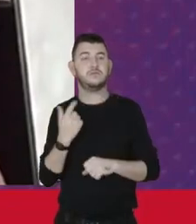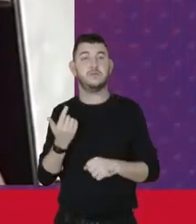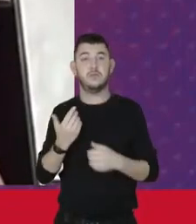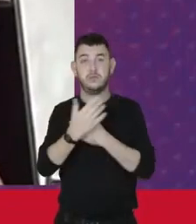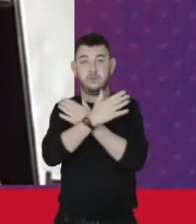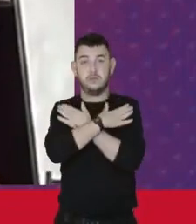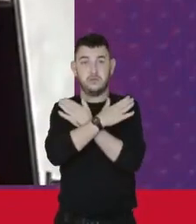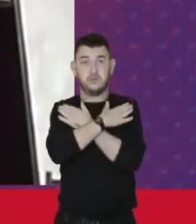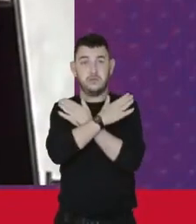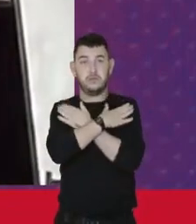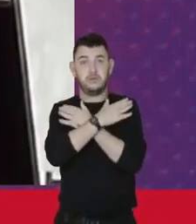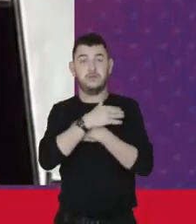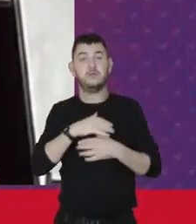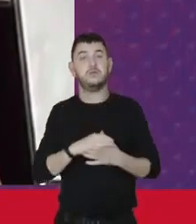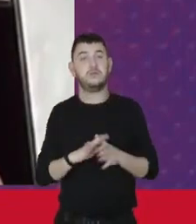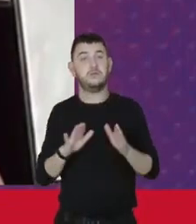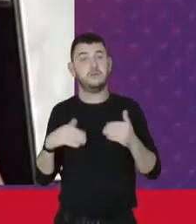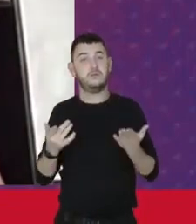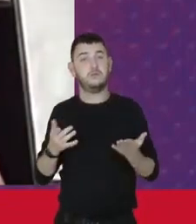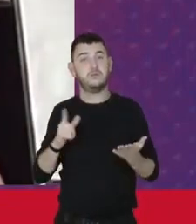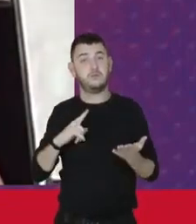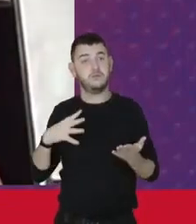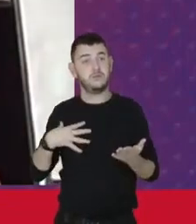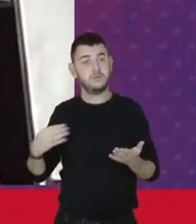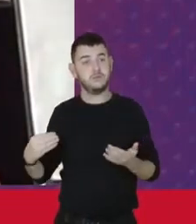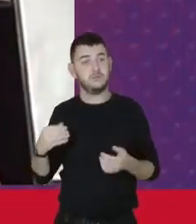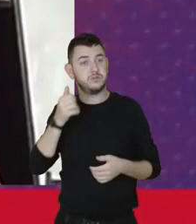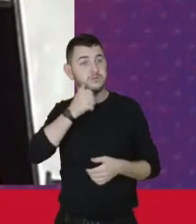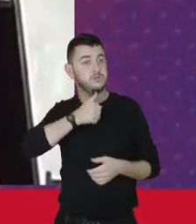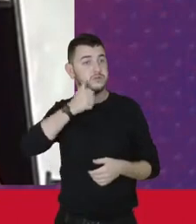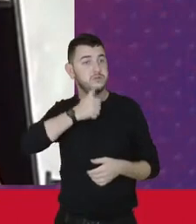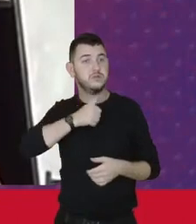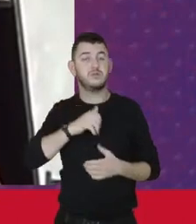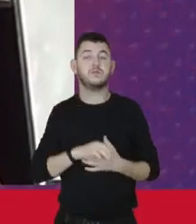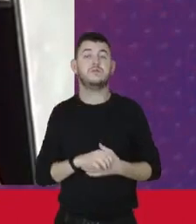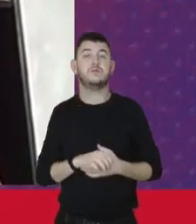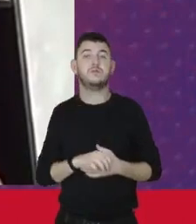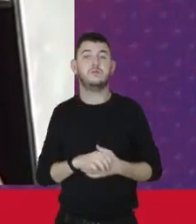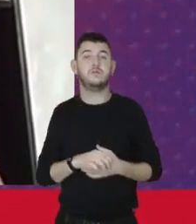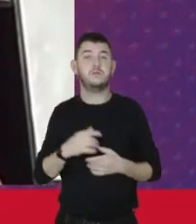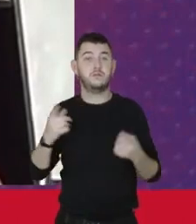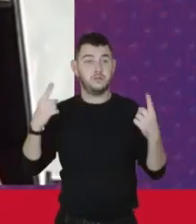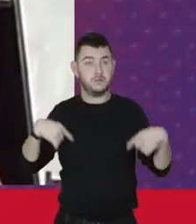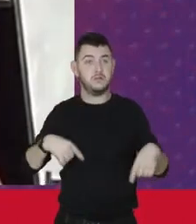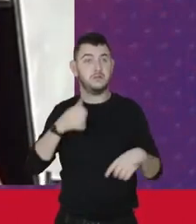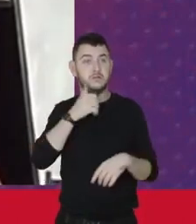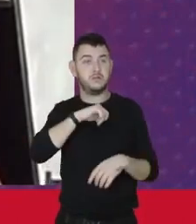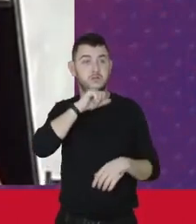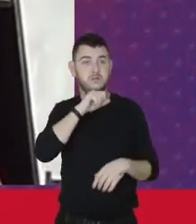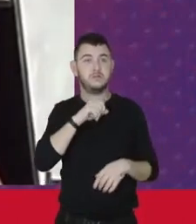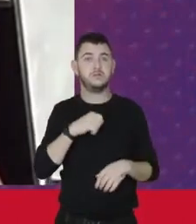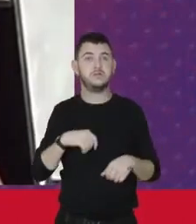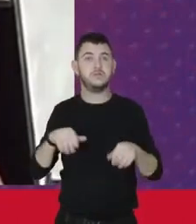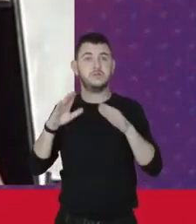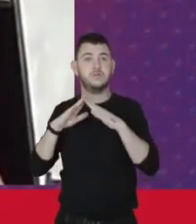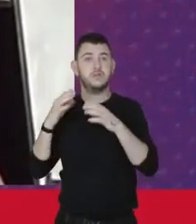desempregada. Tenho uma filha, sou mãe, dona de